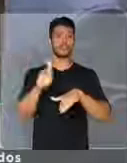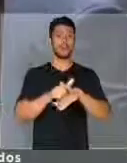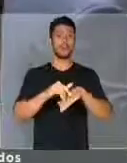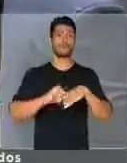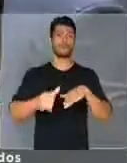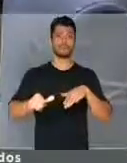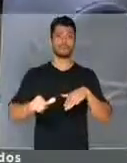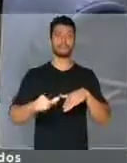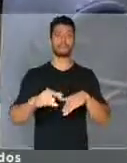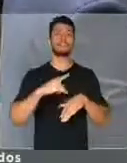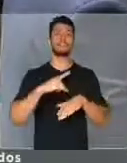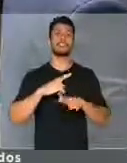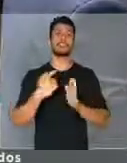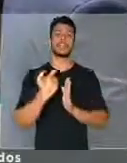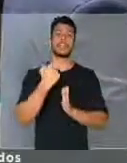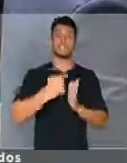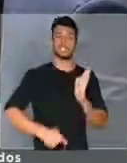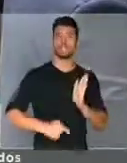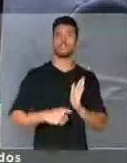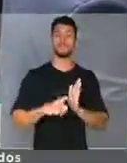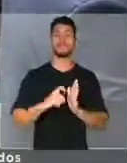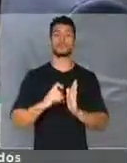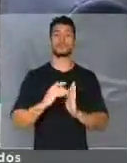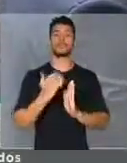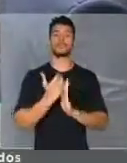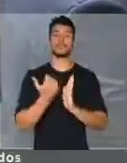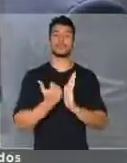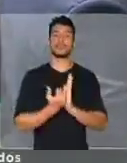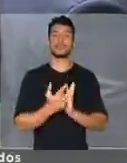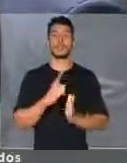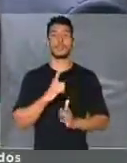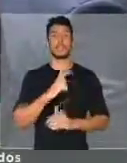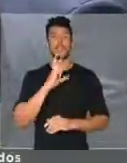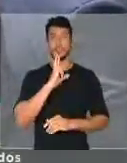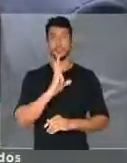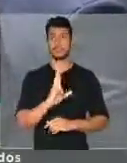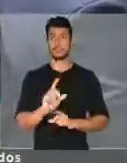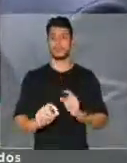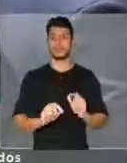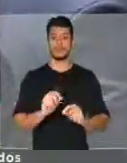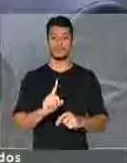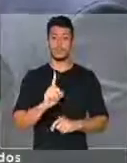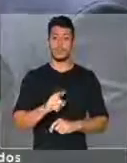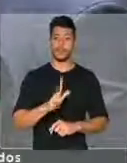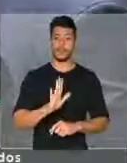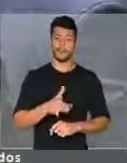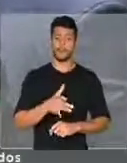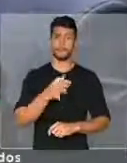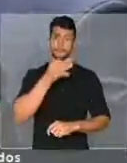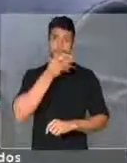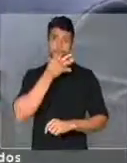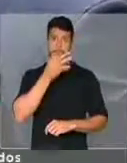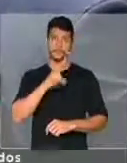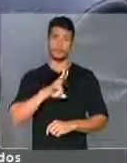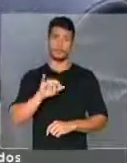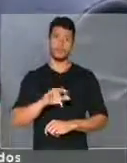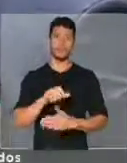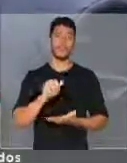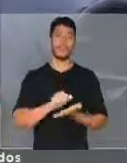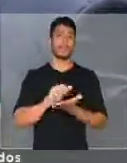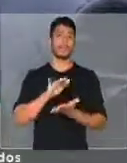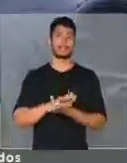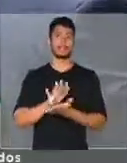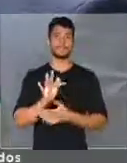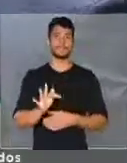se refere à redução de impostos. E recebi a resposta no sentido de que essas medidas que sugeri serão